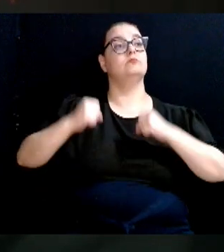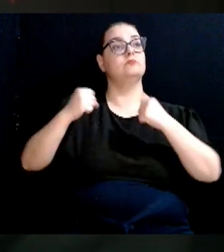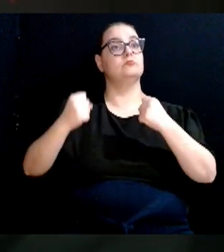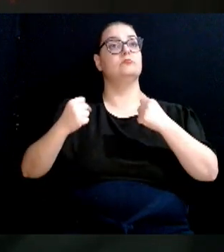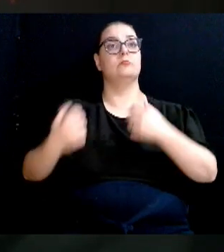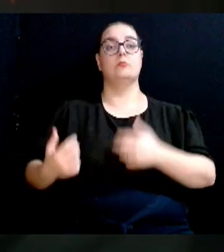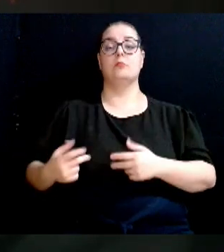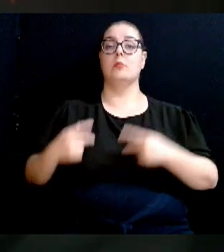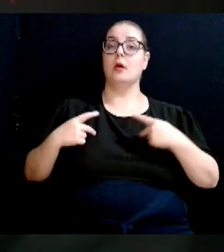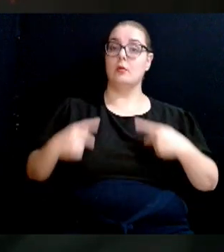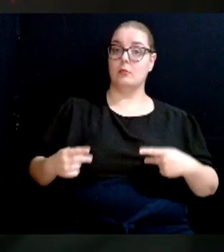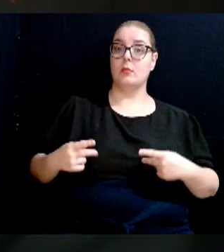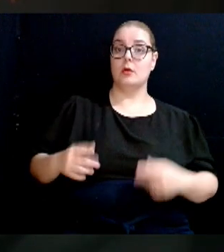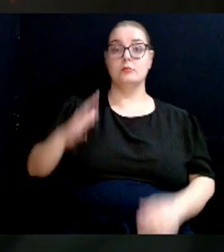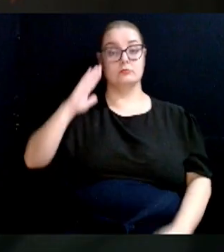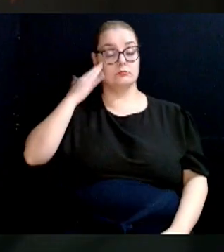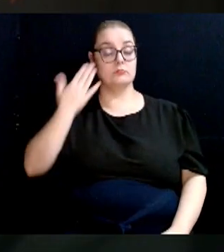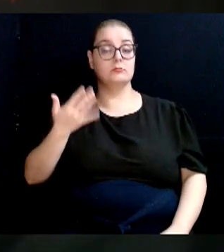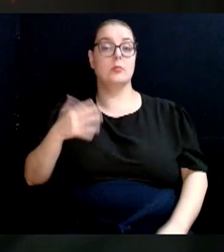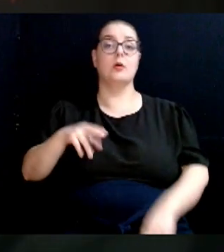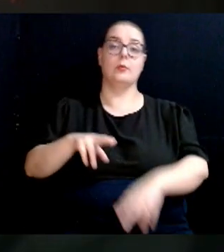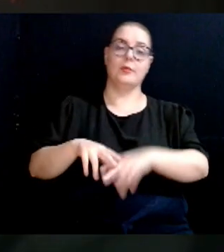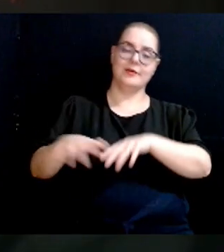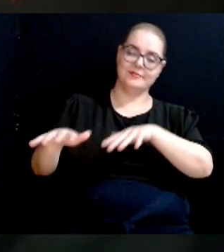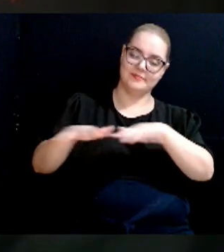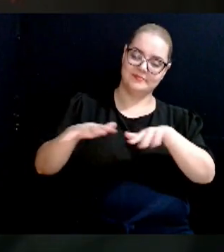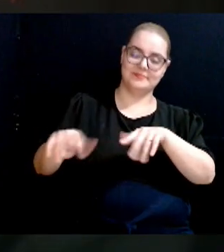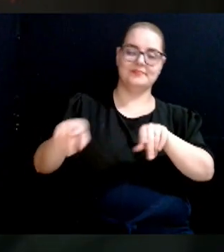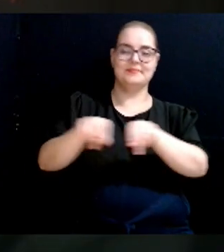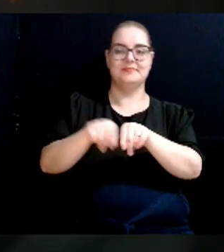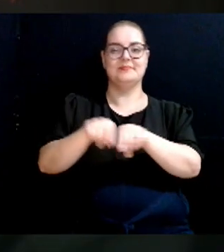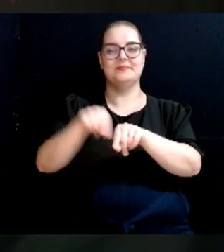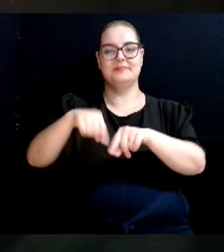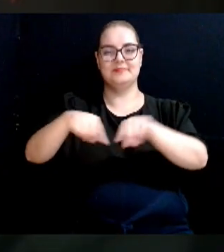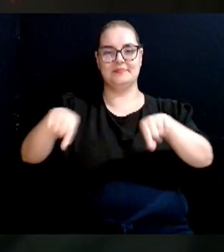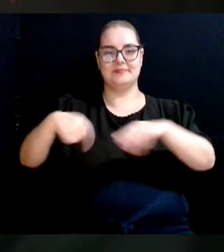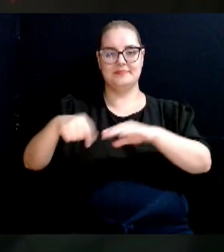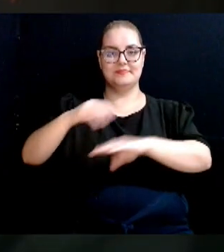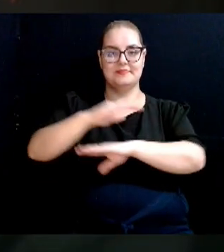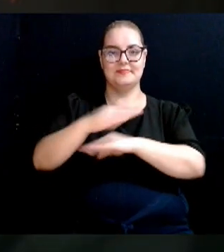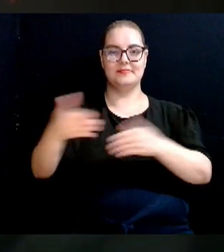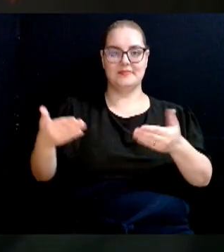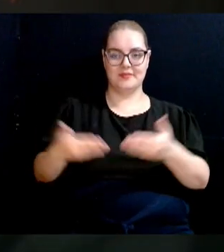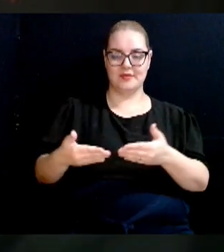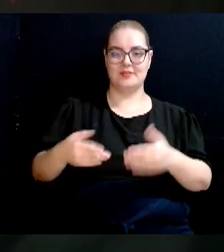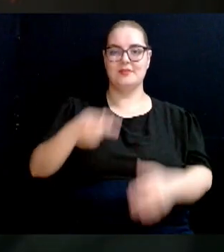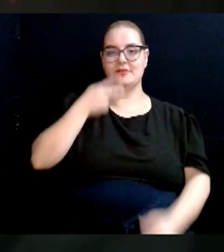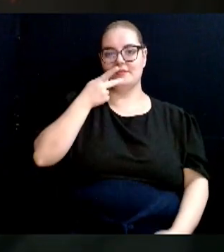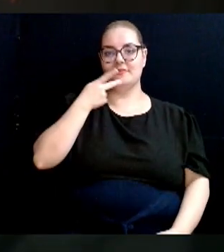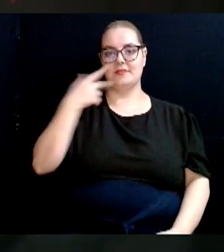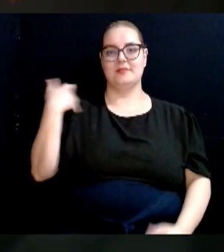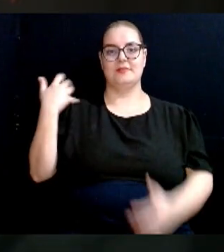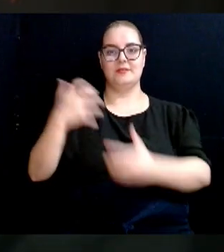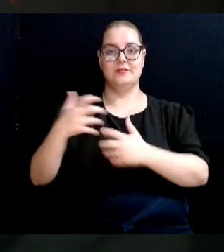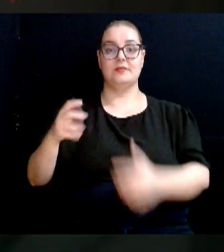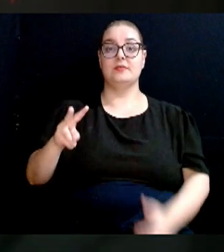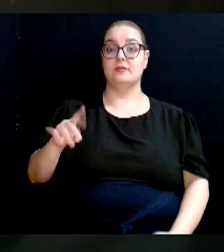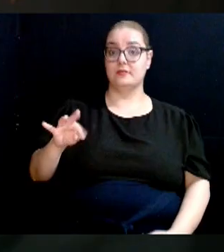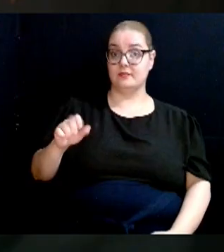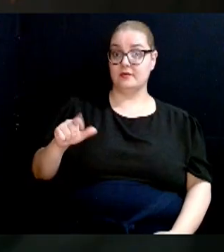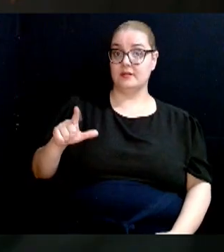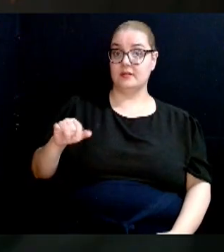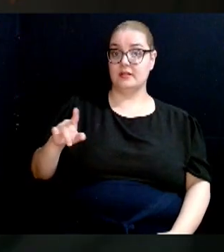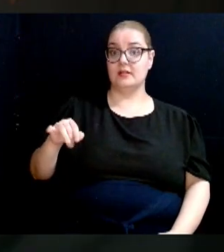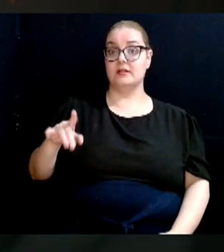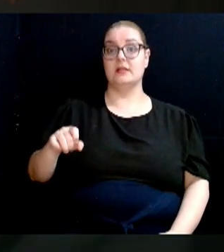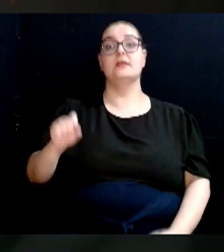E é por isso desse movimento também aqui no Estúdio Câmara, porque hoje a gente fala de envelhecimento e vitalidade. Sim, é possível, a